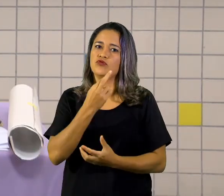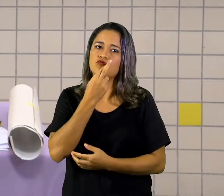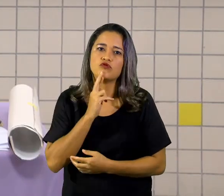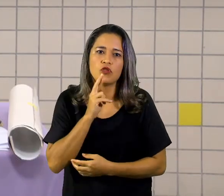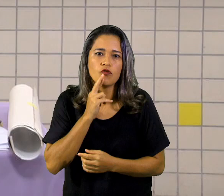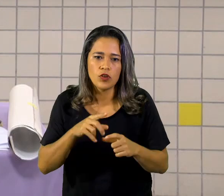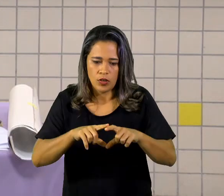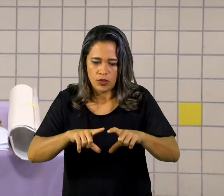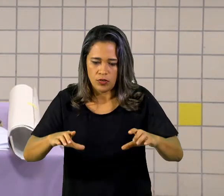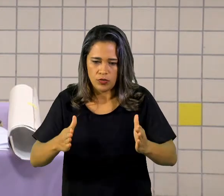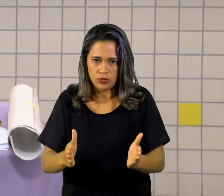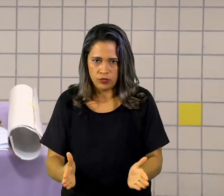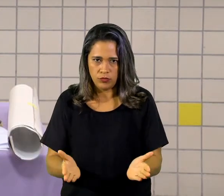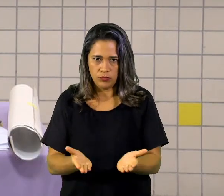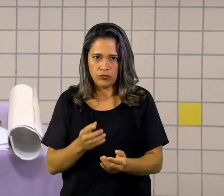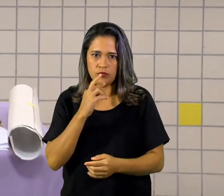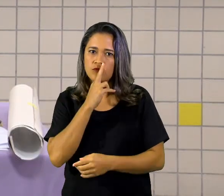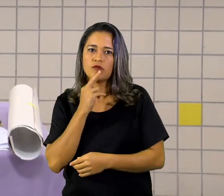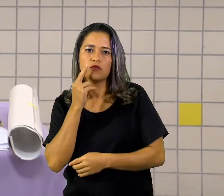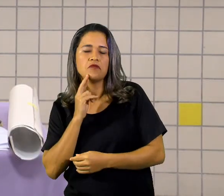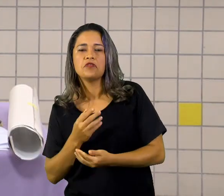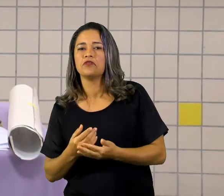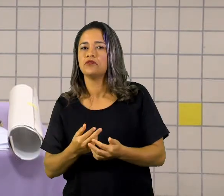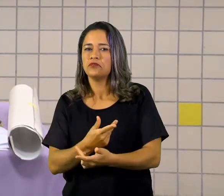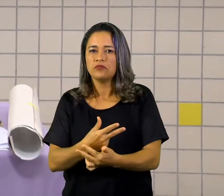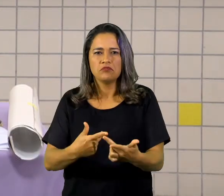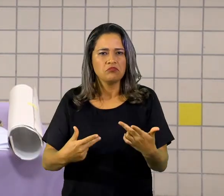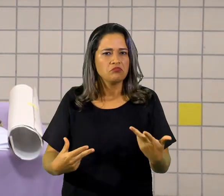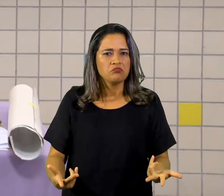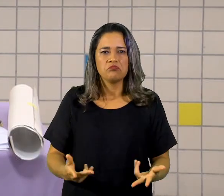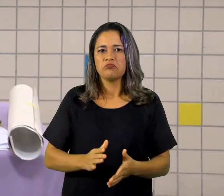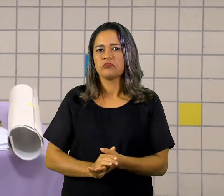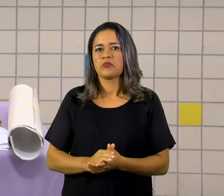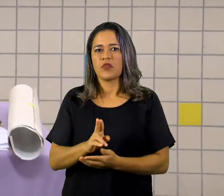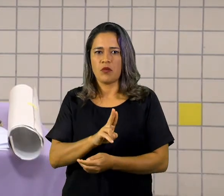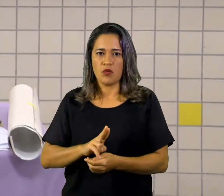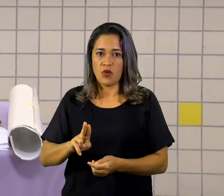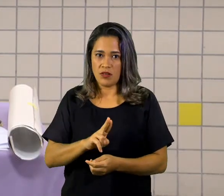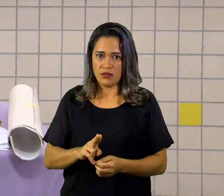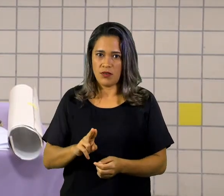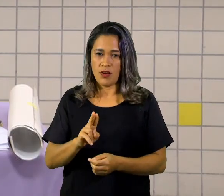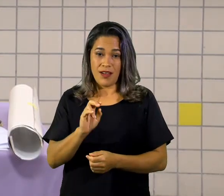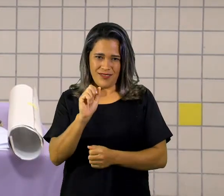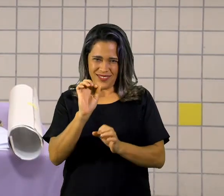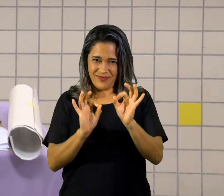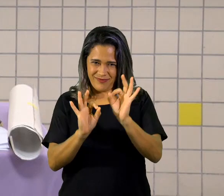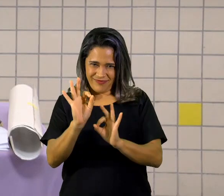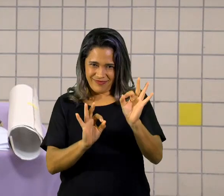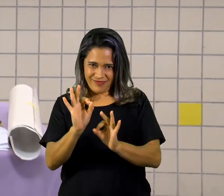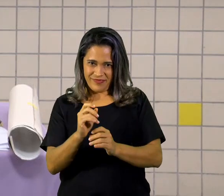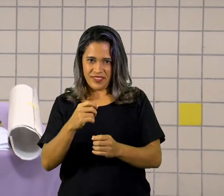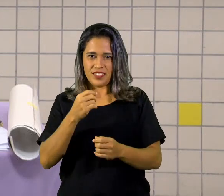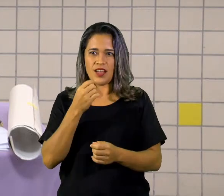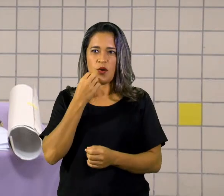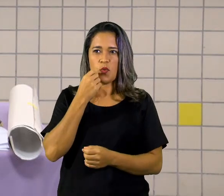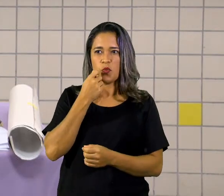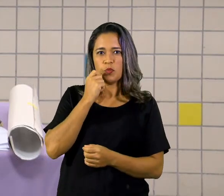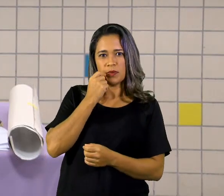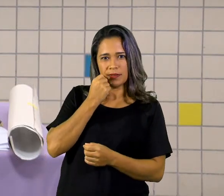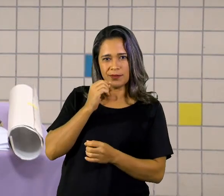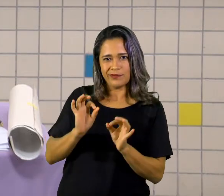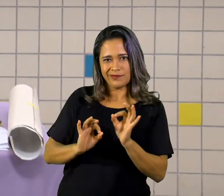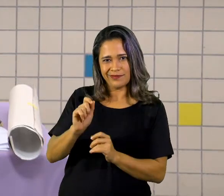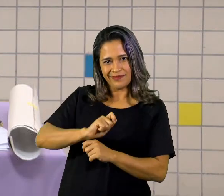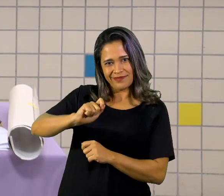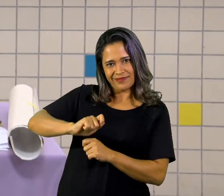sorvete, embalagens para organizar os riscadores, deixar na altura da criança.